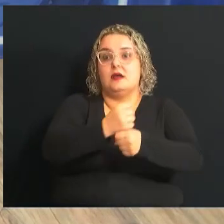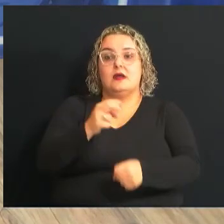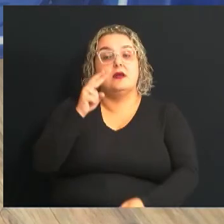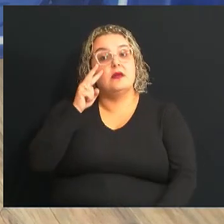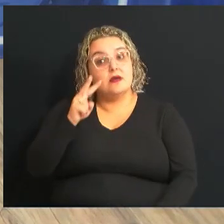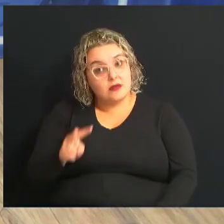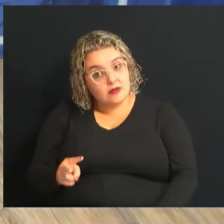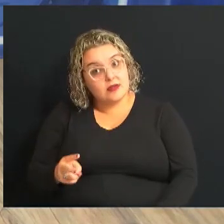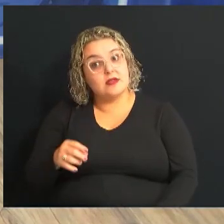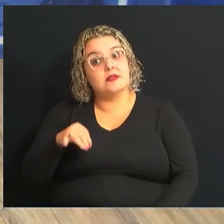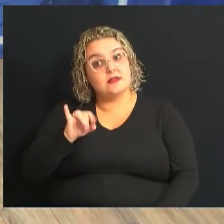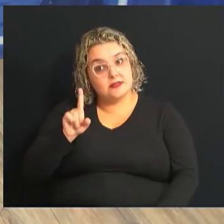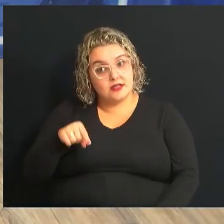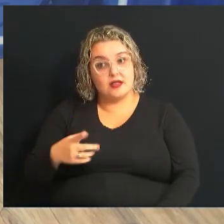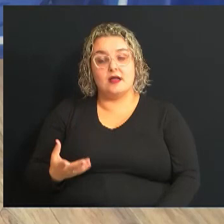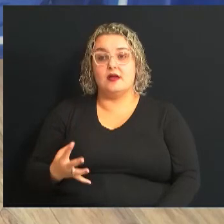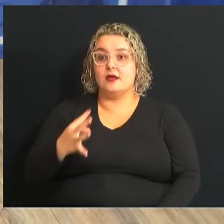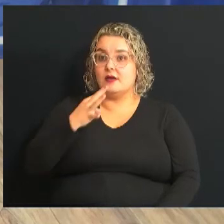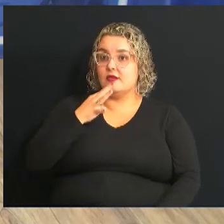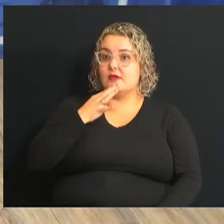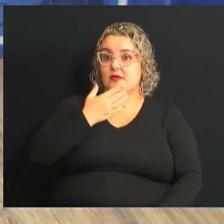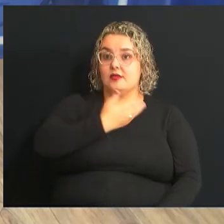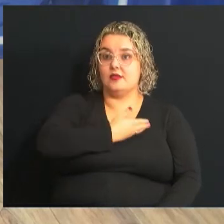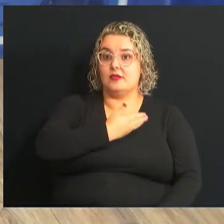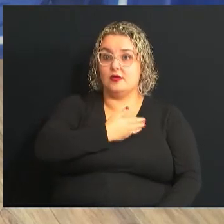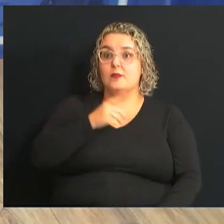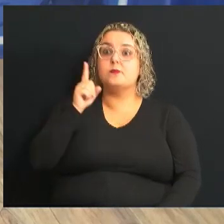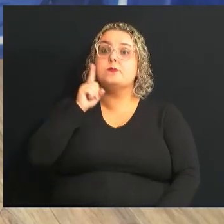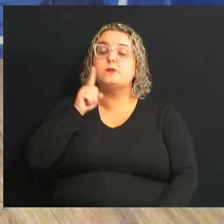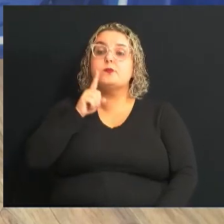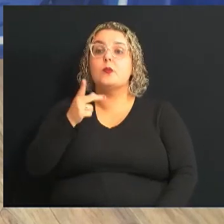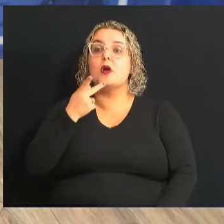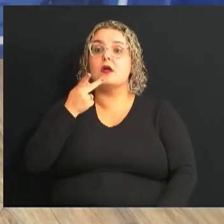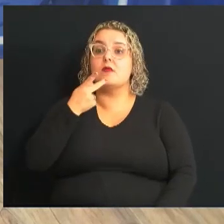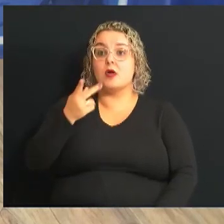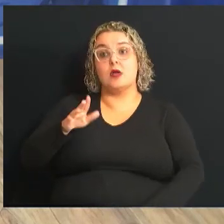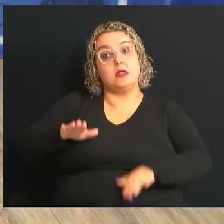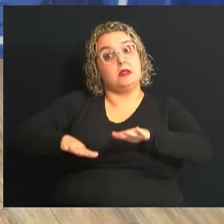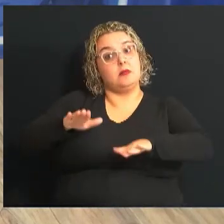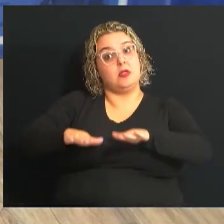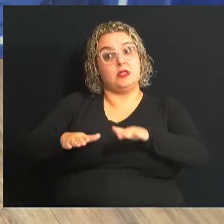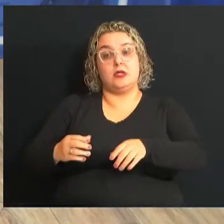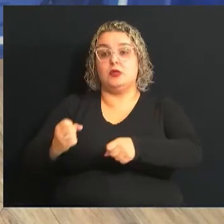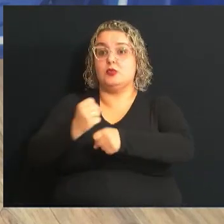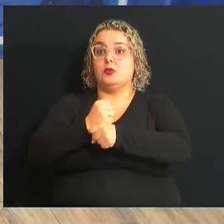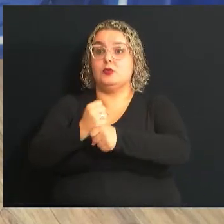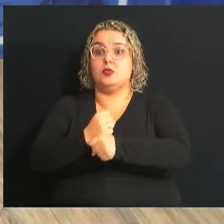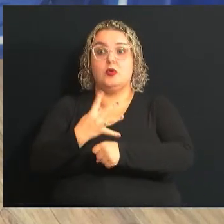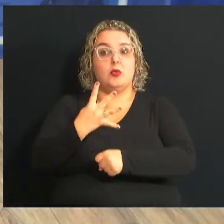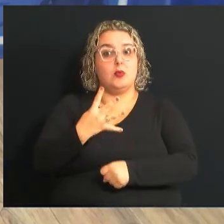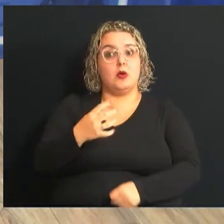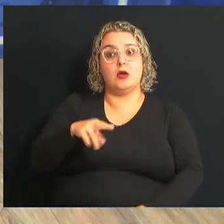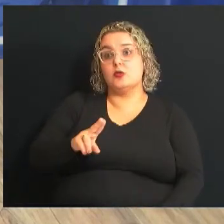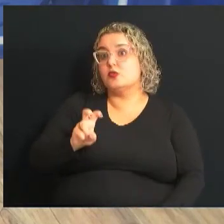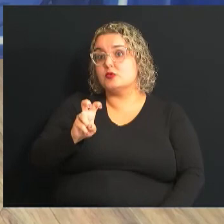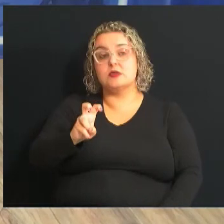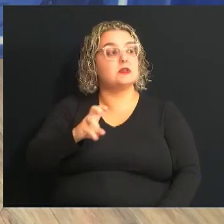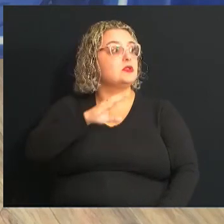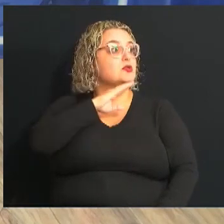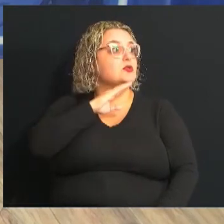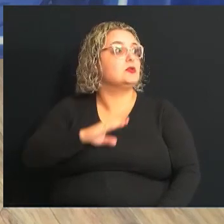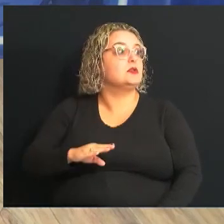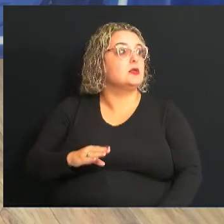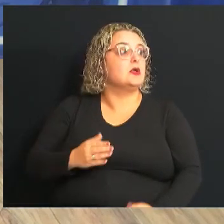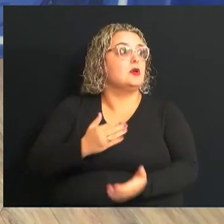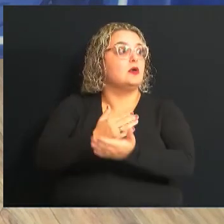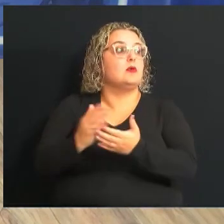isso. Eu conheço um amigo meu que está nos Estados Unidos, ele diz, olha, dependendo da época do ano, 4, 5 horas da tarde já começa a